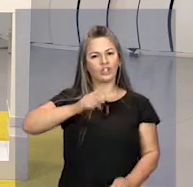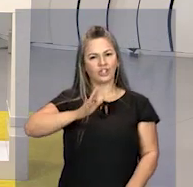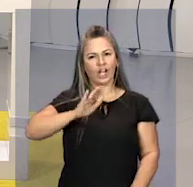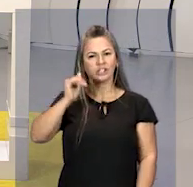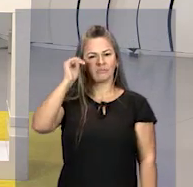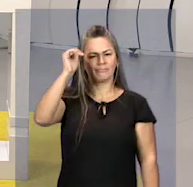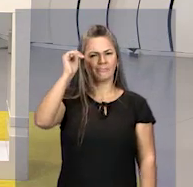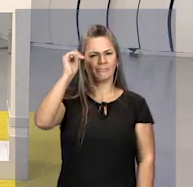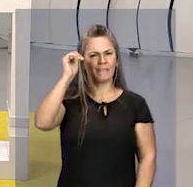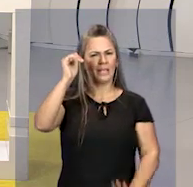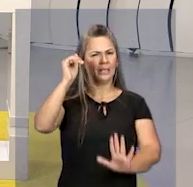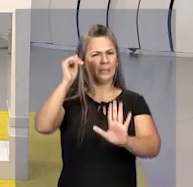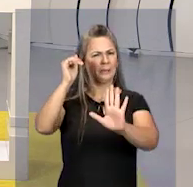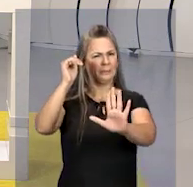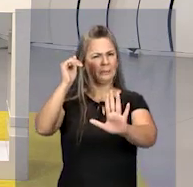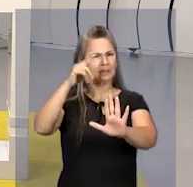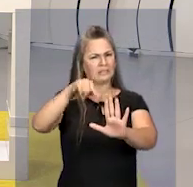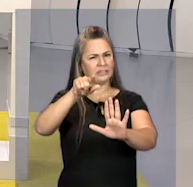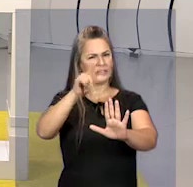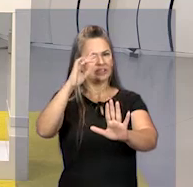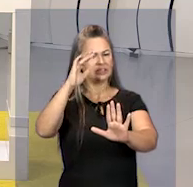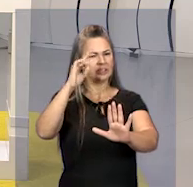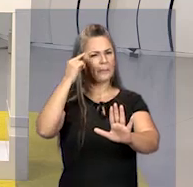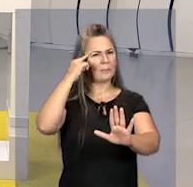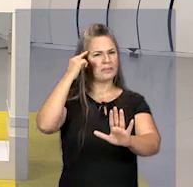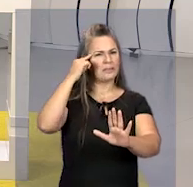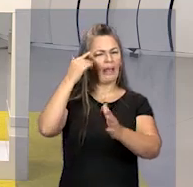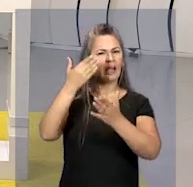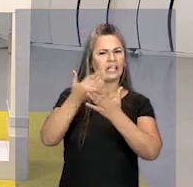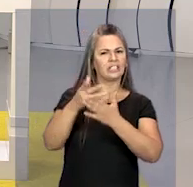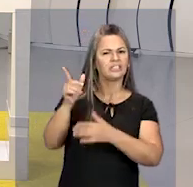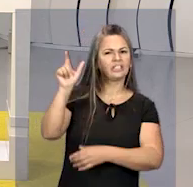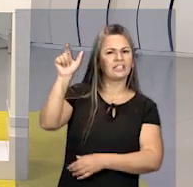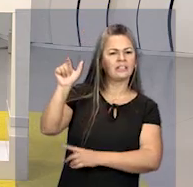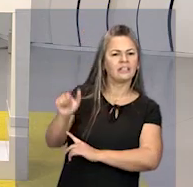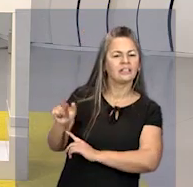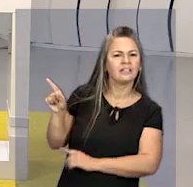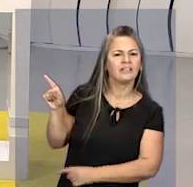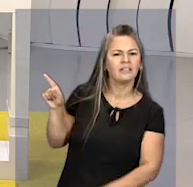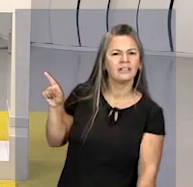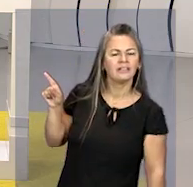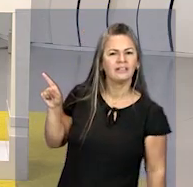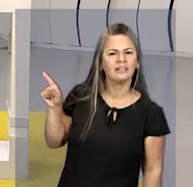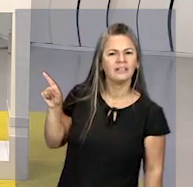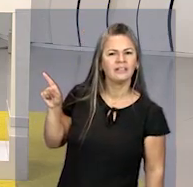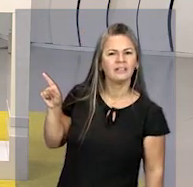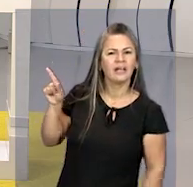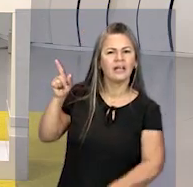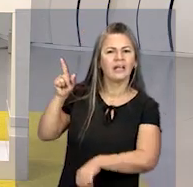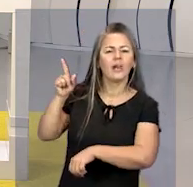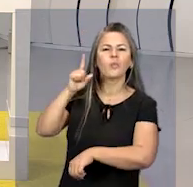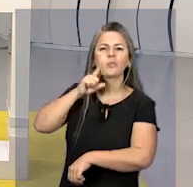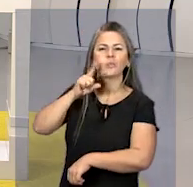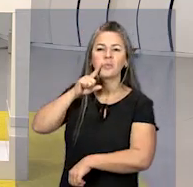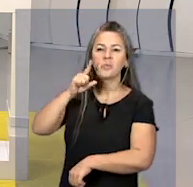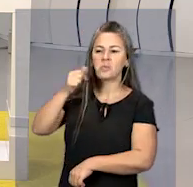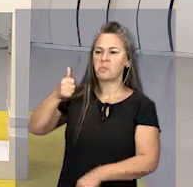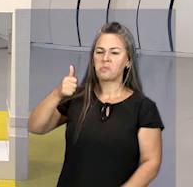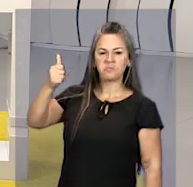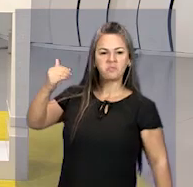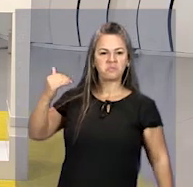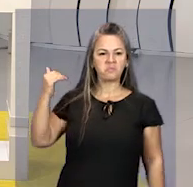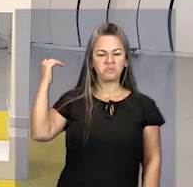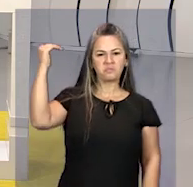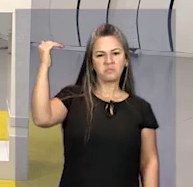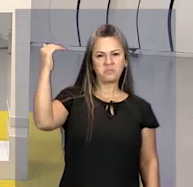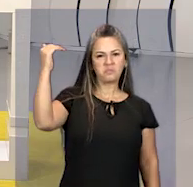nos super-heróis, nós ainda continuamos acreditando na força de quem criou o super-herói, de quem criou, do país que criou tal